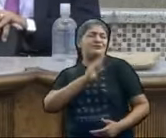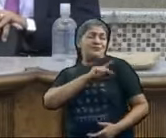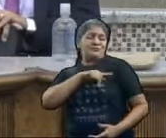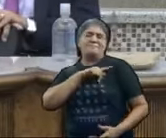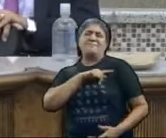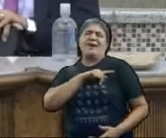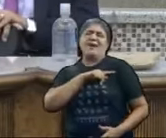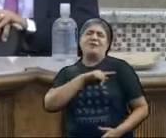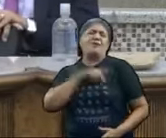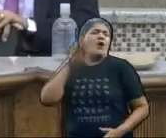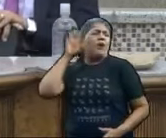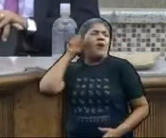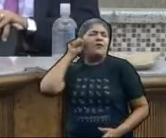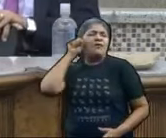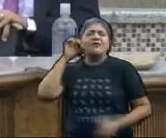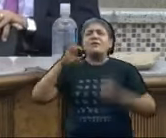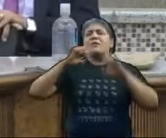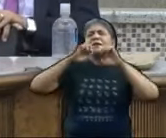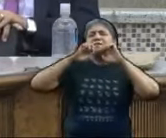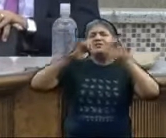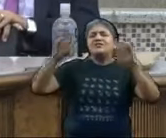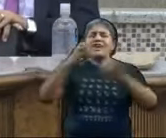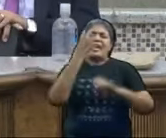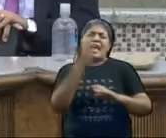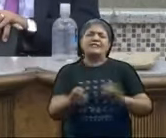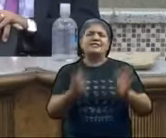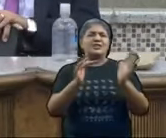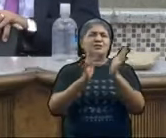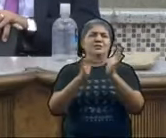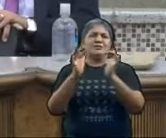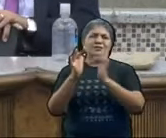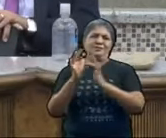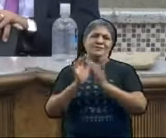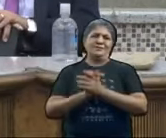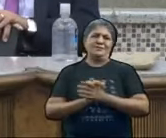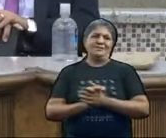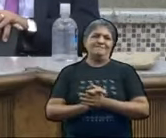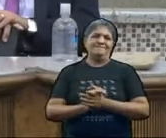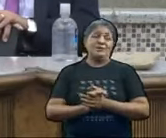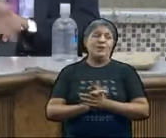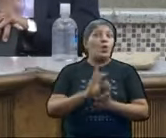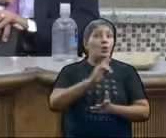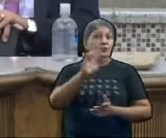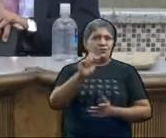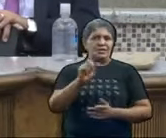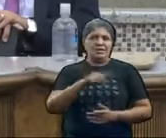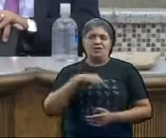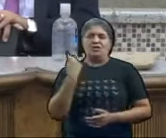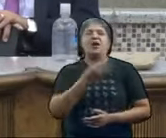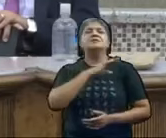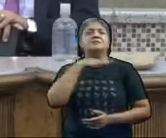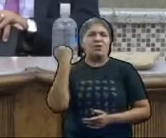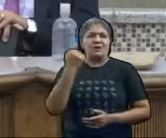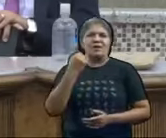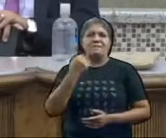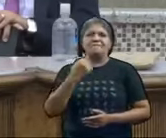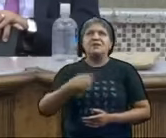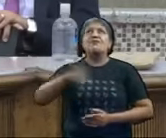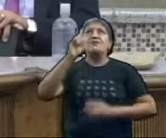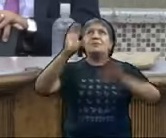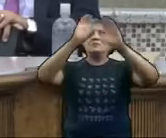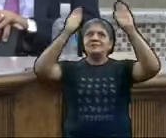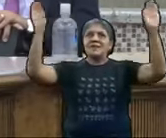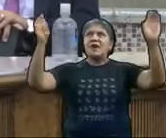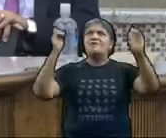de encontrar esses irmãos que aceitaram a Cristo nesse dia lá no Areópago. O texto sagrado diz até o nome de alguns deles,